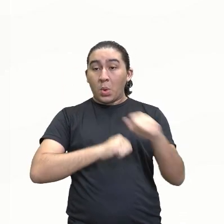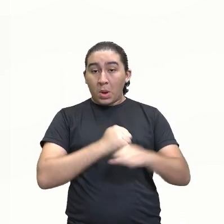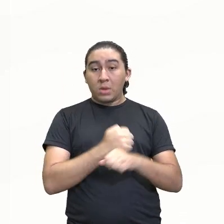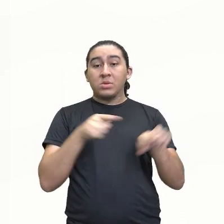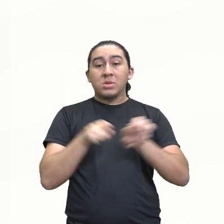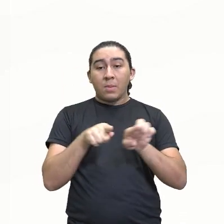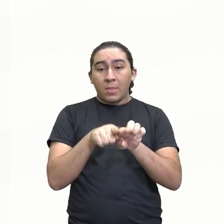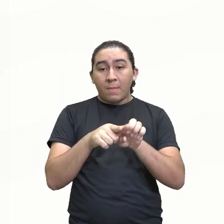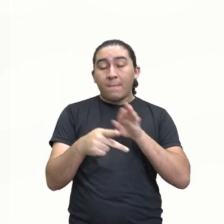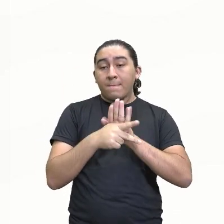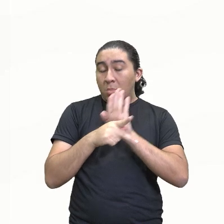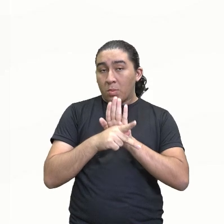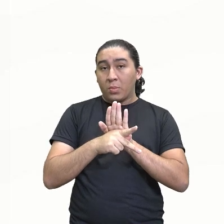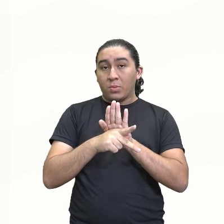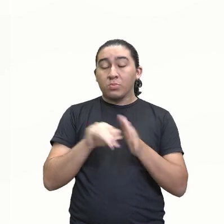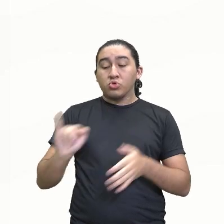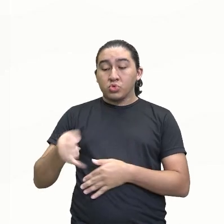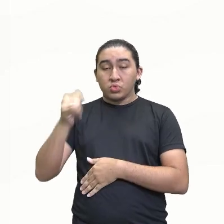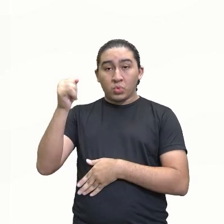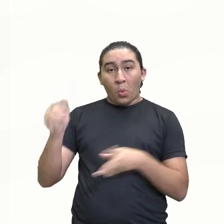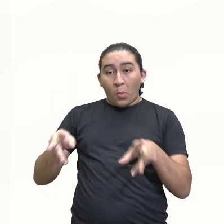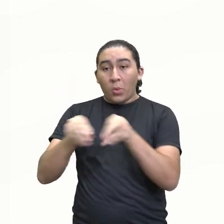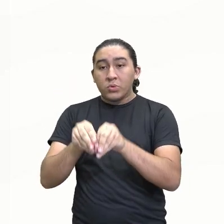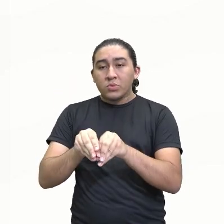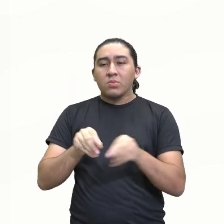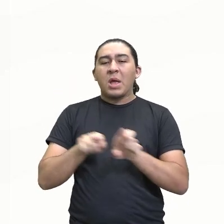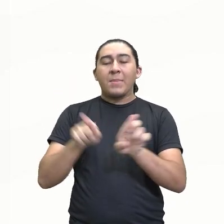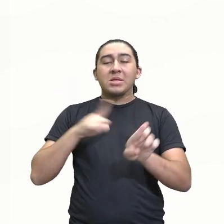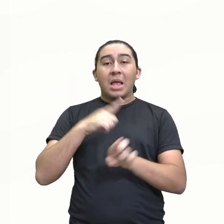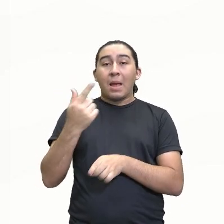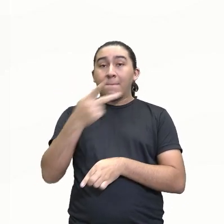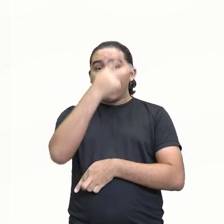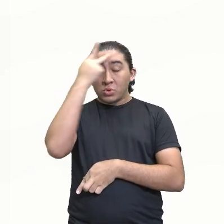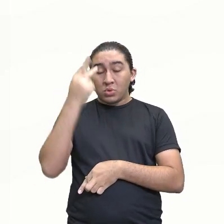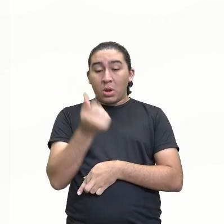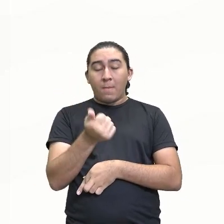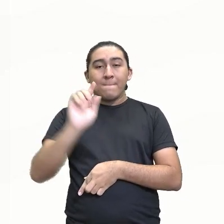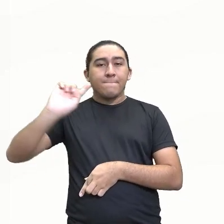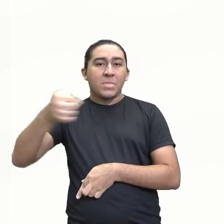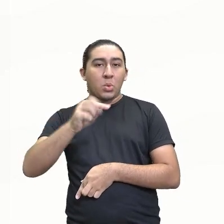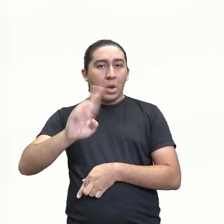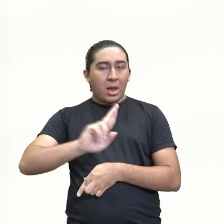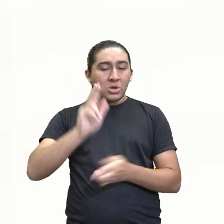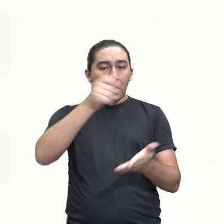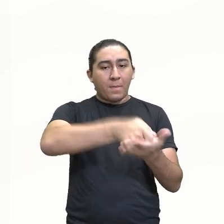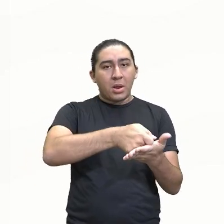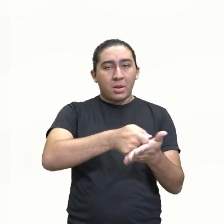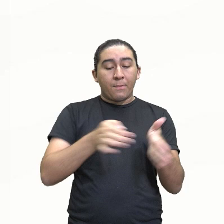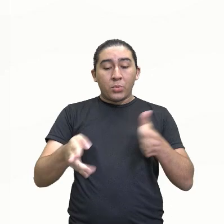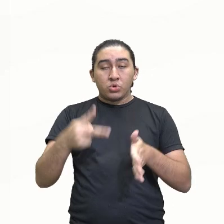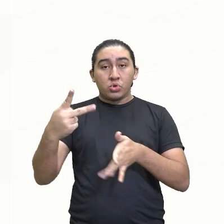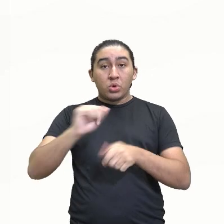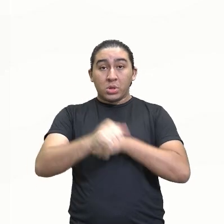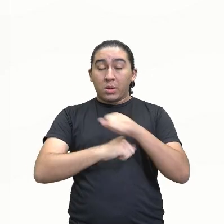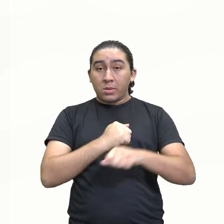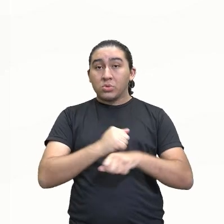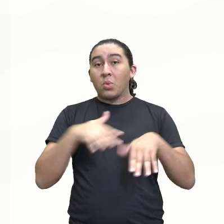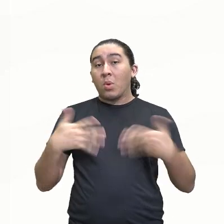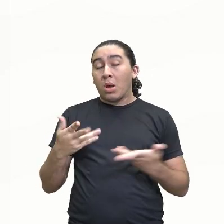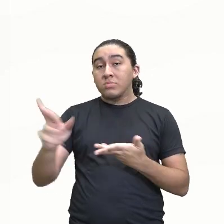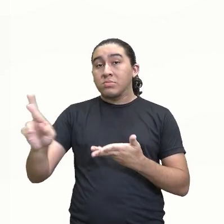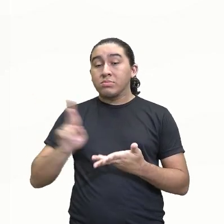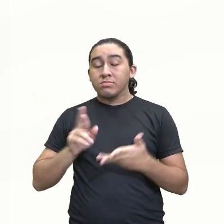juros compostos. Certa pessoa aplicou a quantia de 1.000 durante 2 anos. Qual o montante gerado por essa